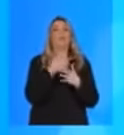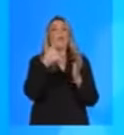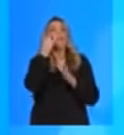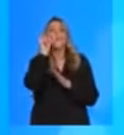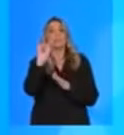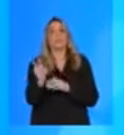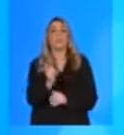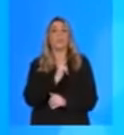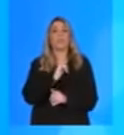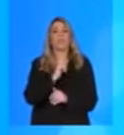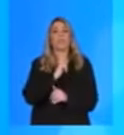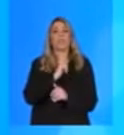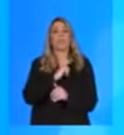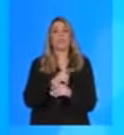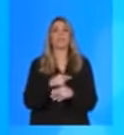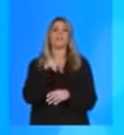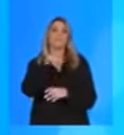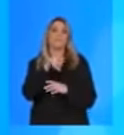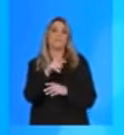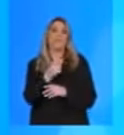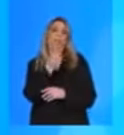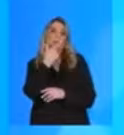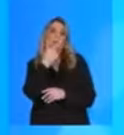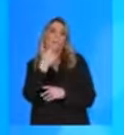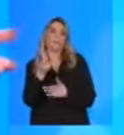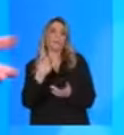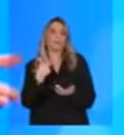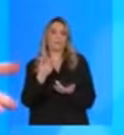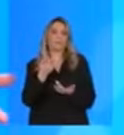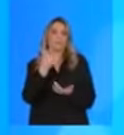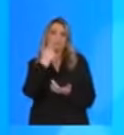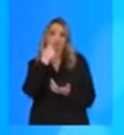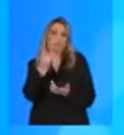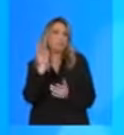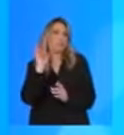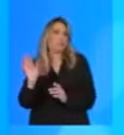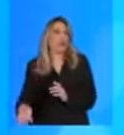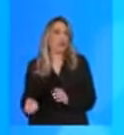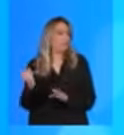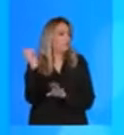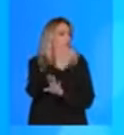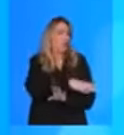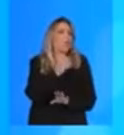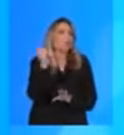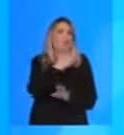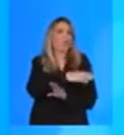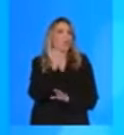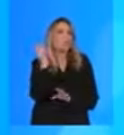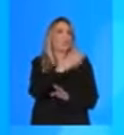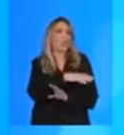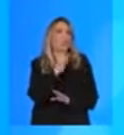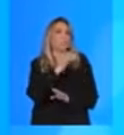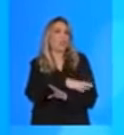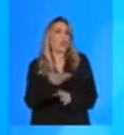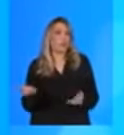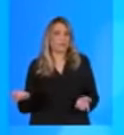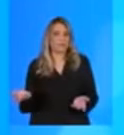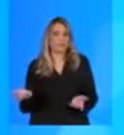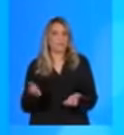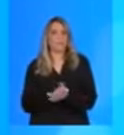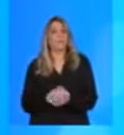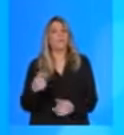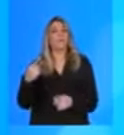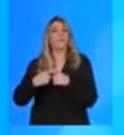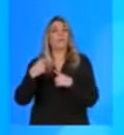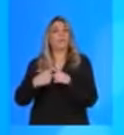haja por exemplo a data de validade vencida e termos toneladas de medicamentos sendo desperdiçadas né